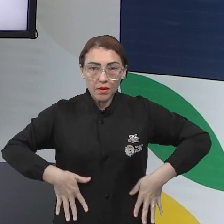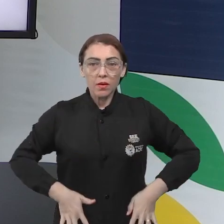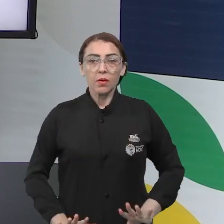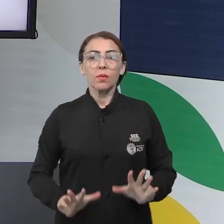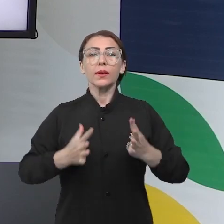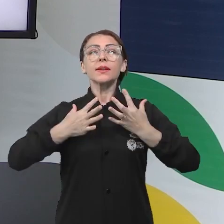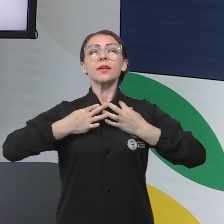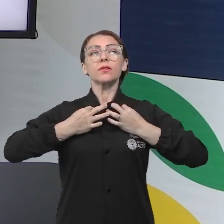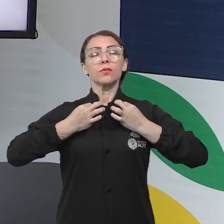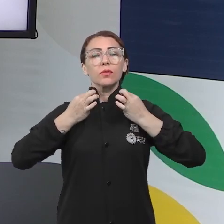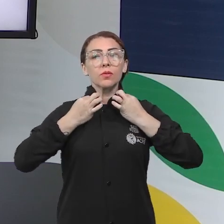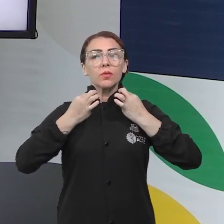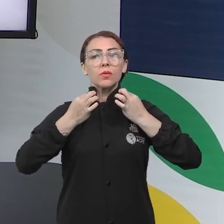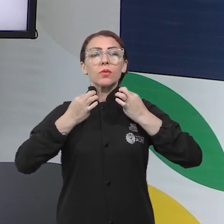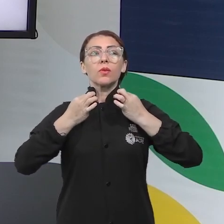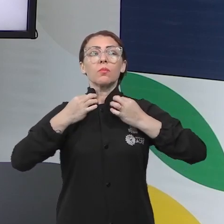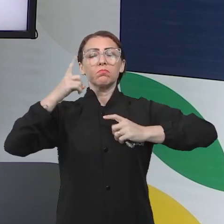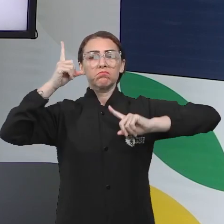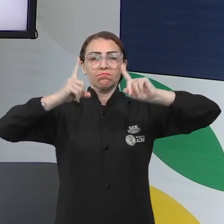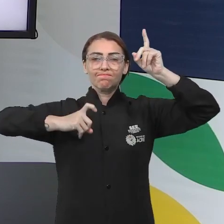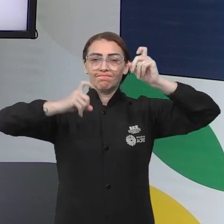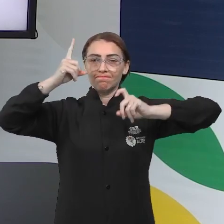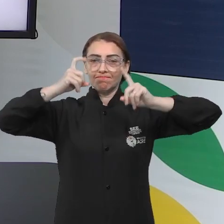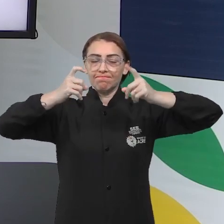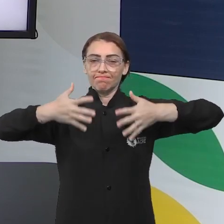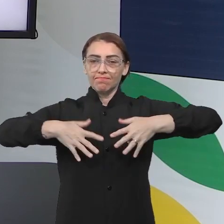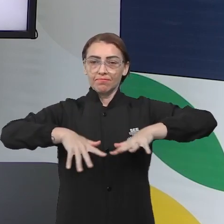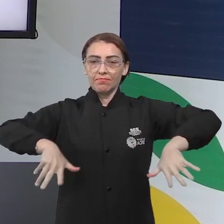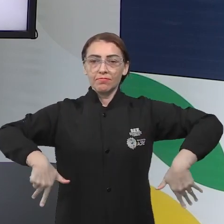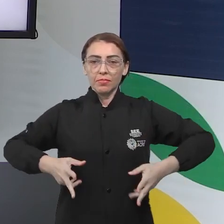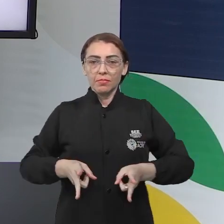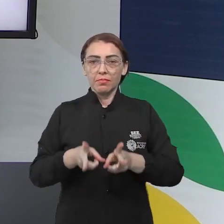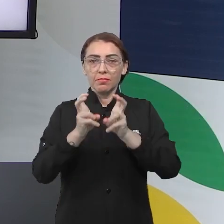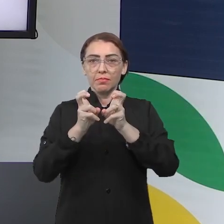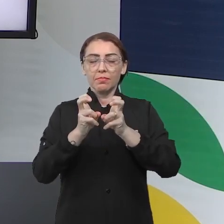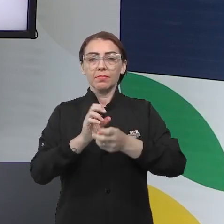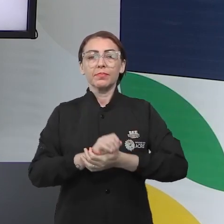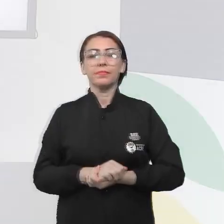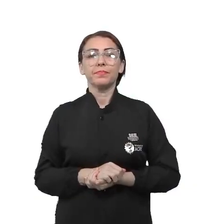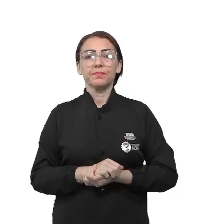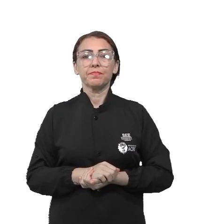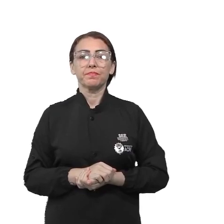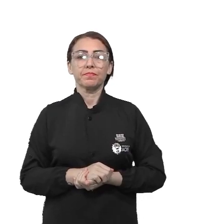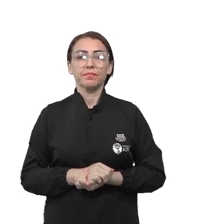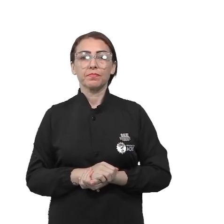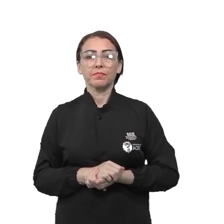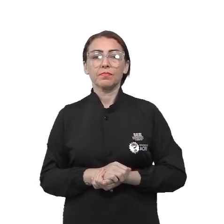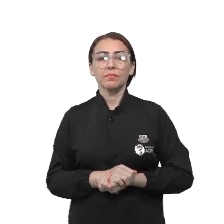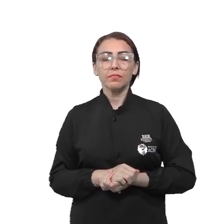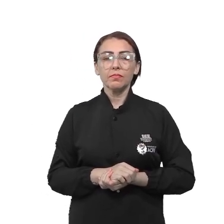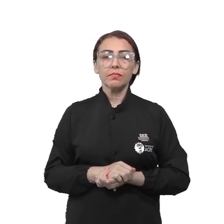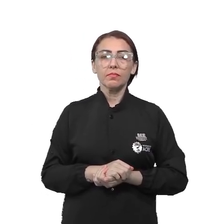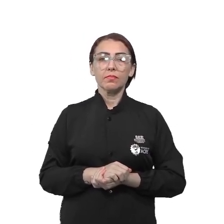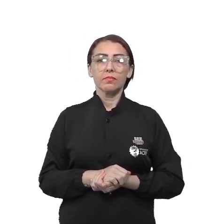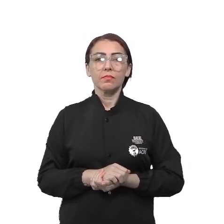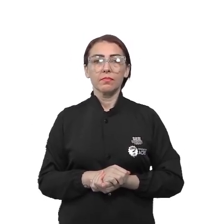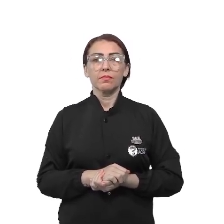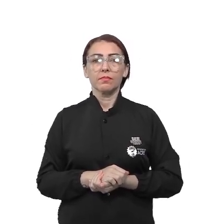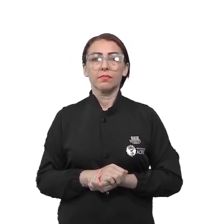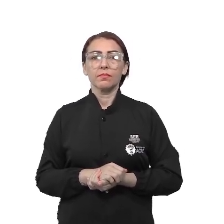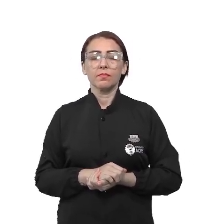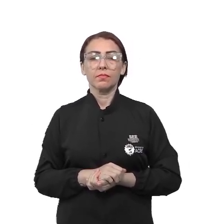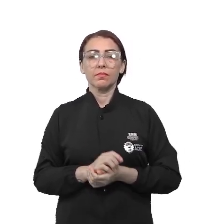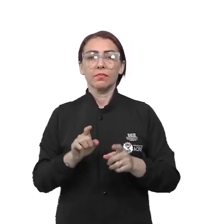essas roupas bem expressivas aqui, como vocês podem estar observando aqui na imagem, certo? Aqui